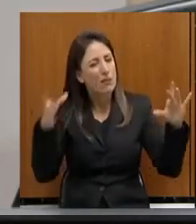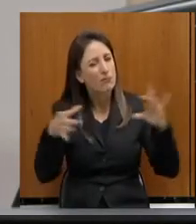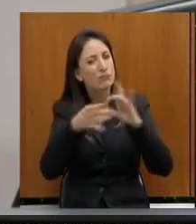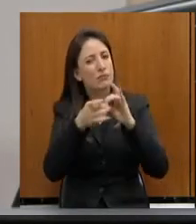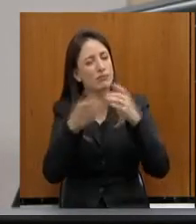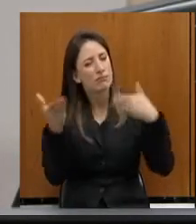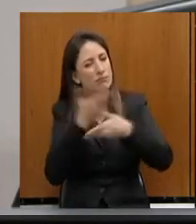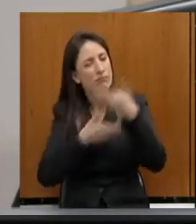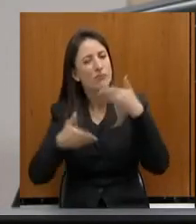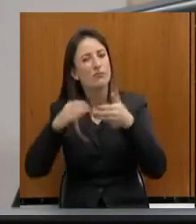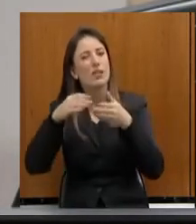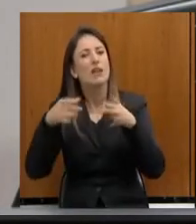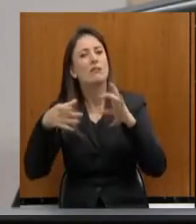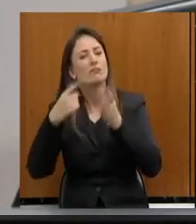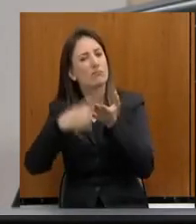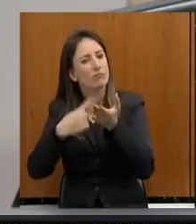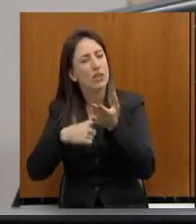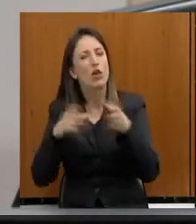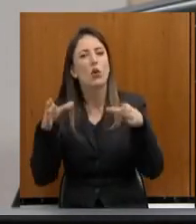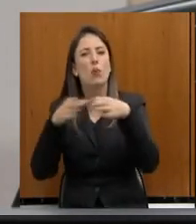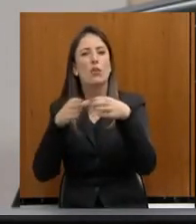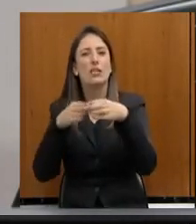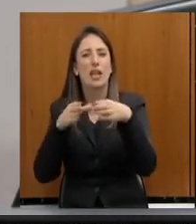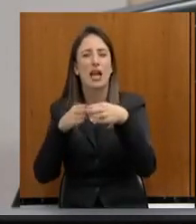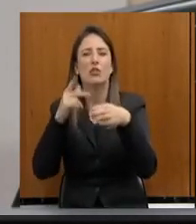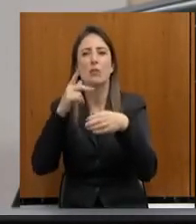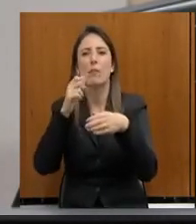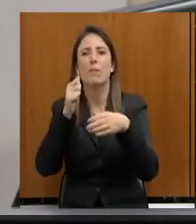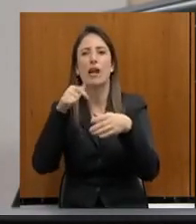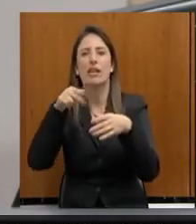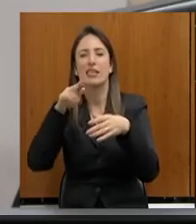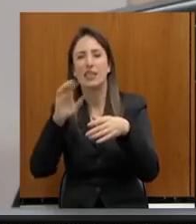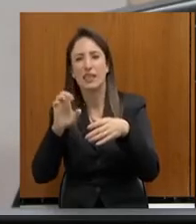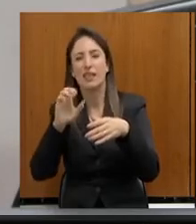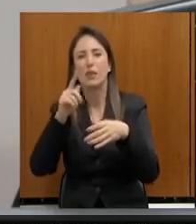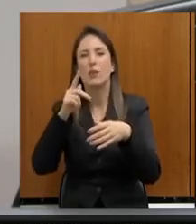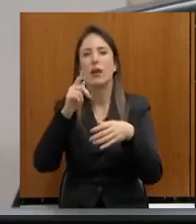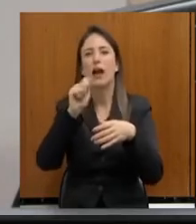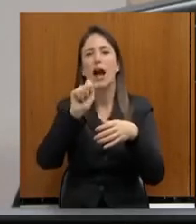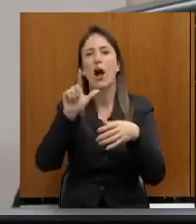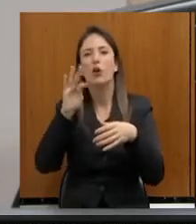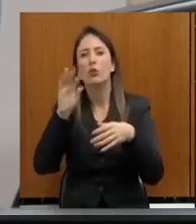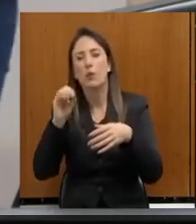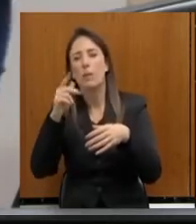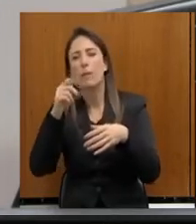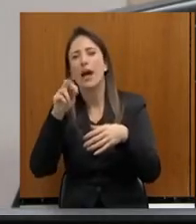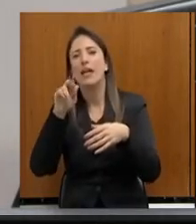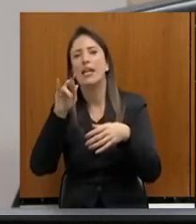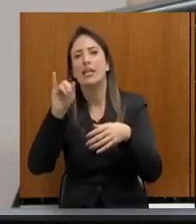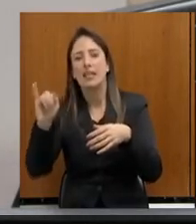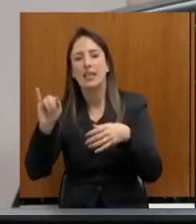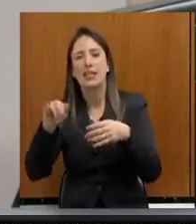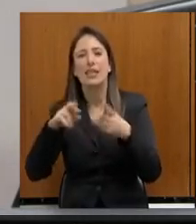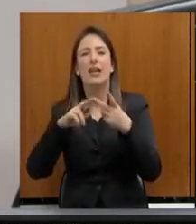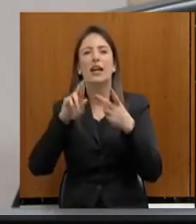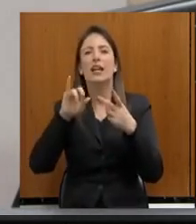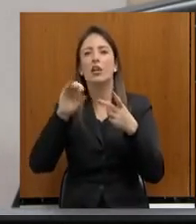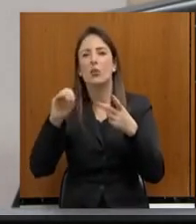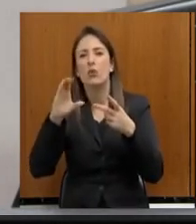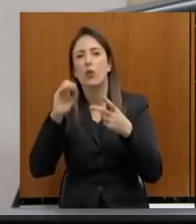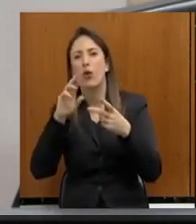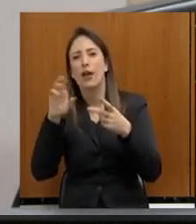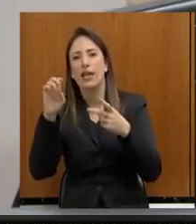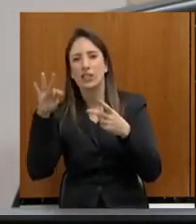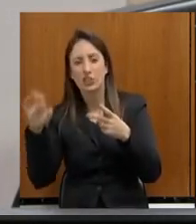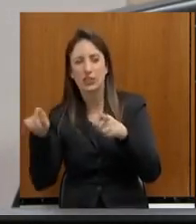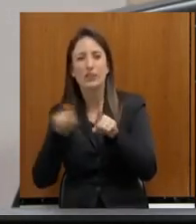dos parques estaduais do alto Cariri da Lagoa do Cajueiro e do Rio Corrente é que ainda seja